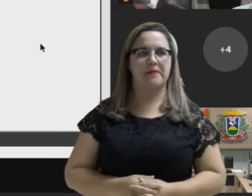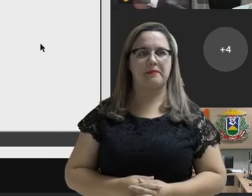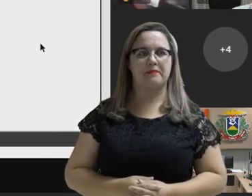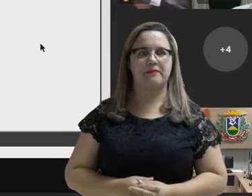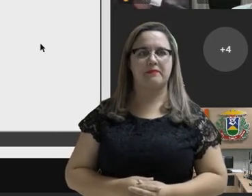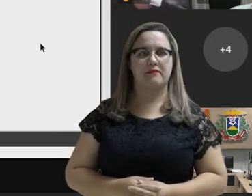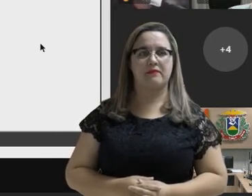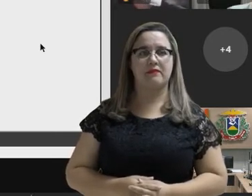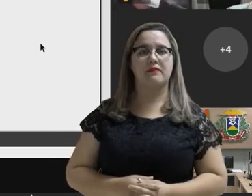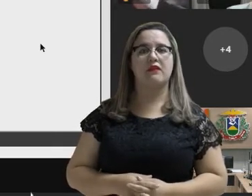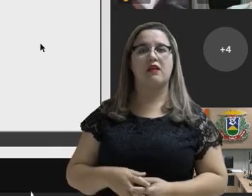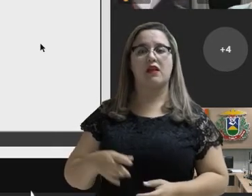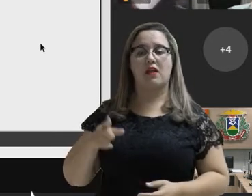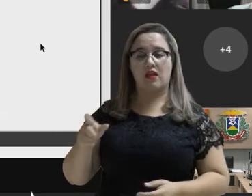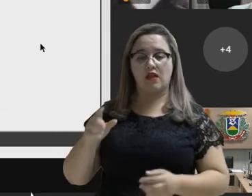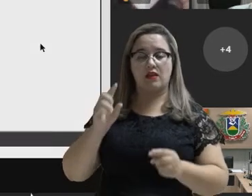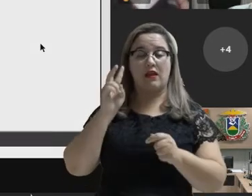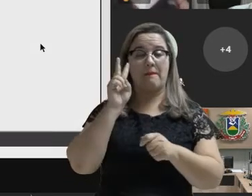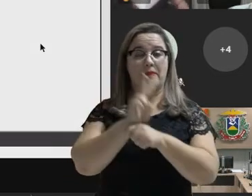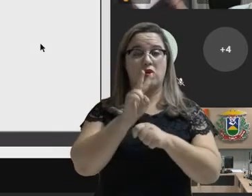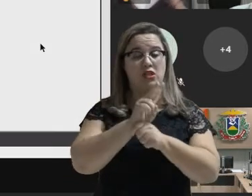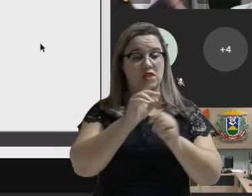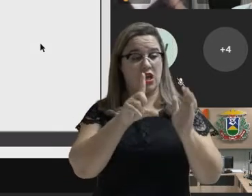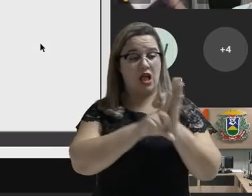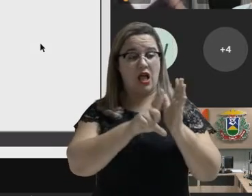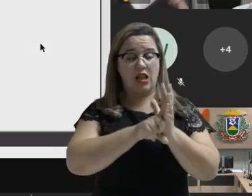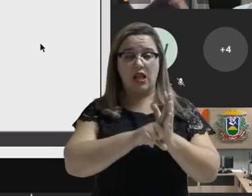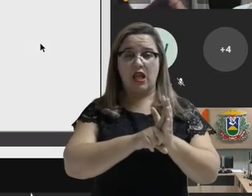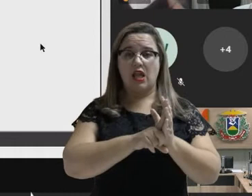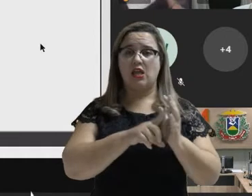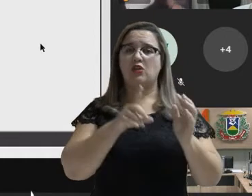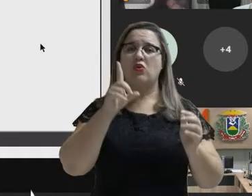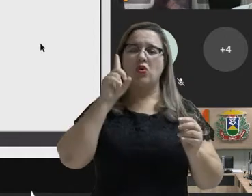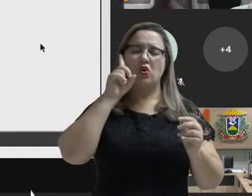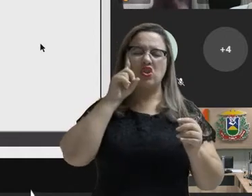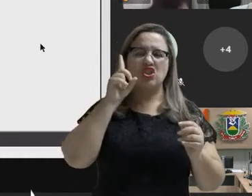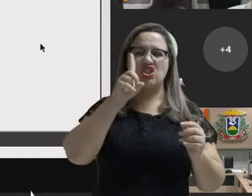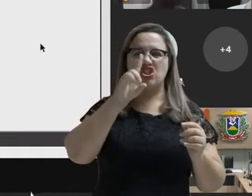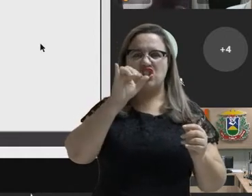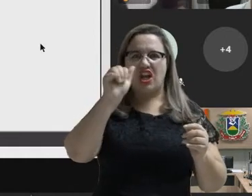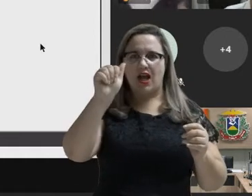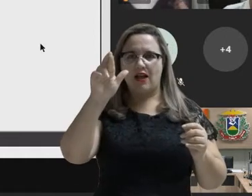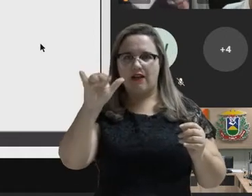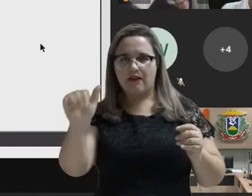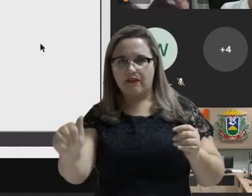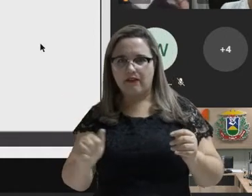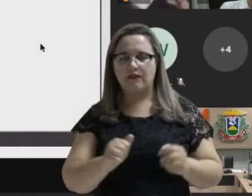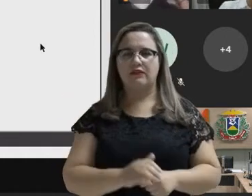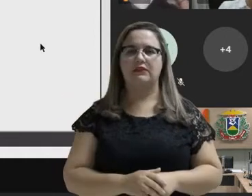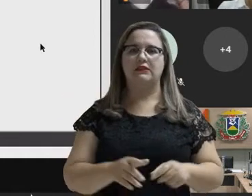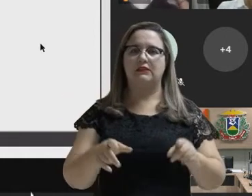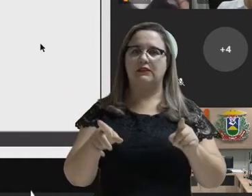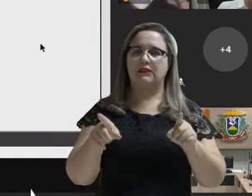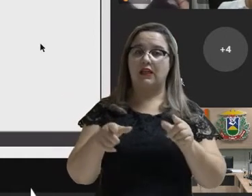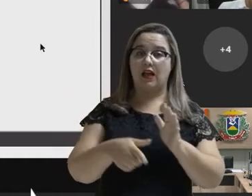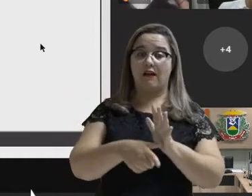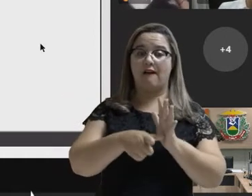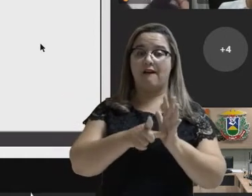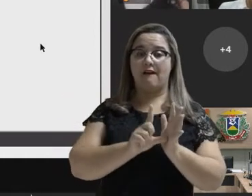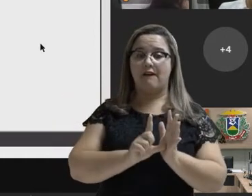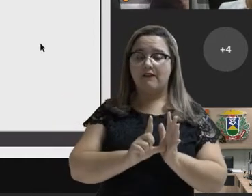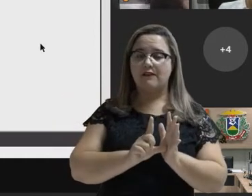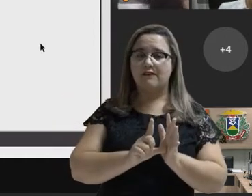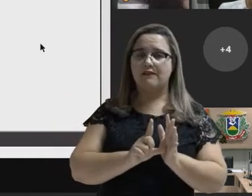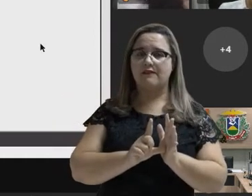da concessão das diárias. Por motivo de prevenção, expedimos notificação recomendatória e tal. E aí, ante esse cenário, considerando